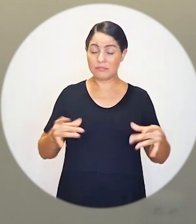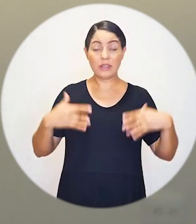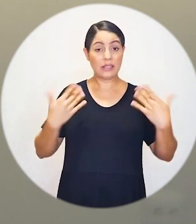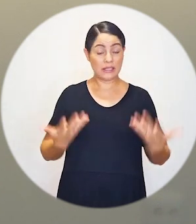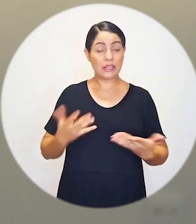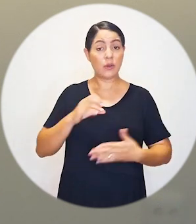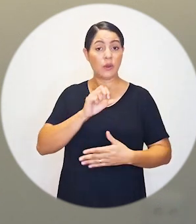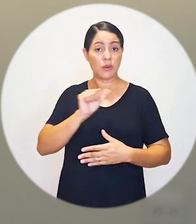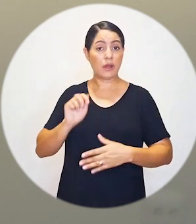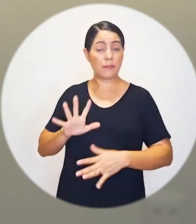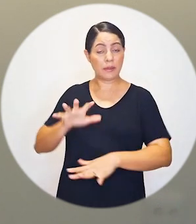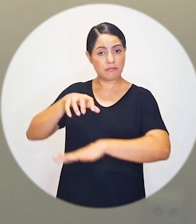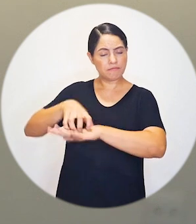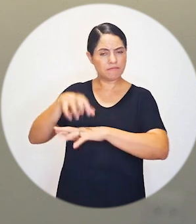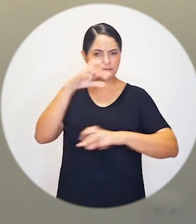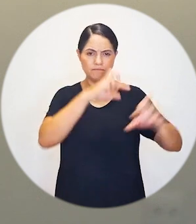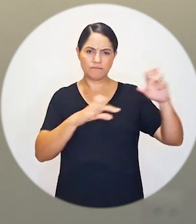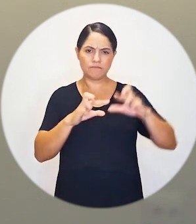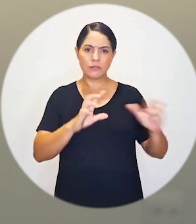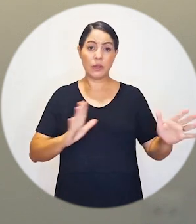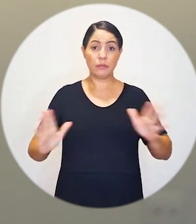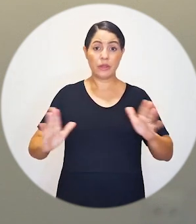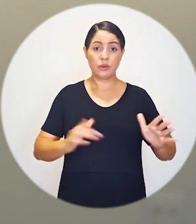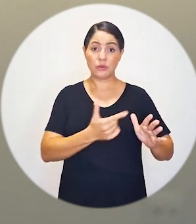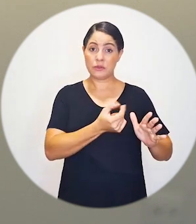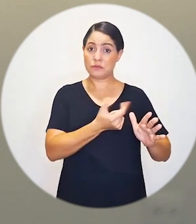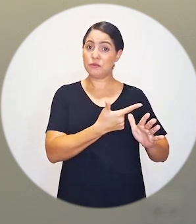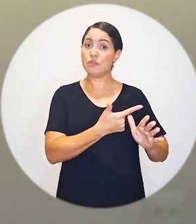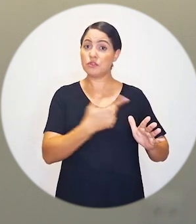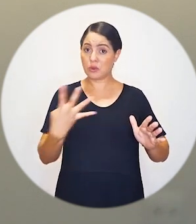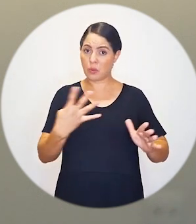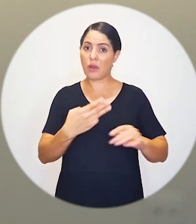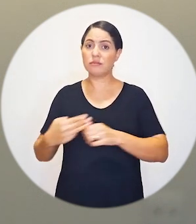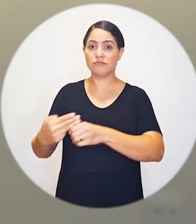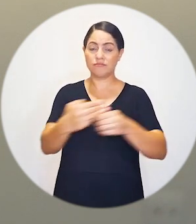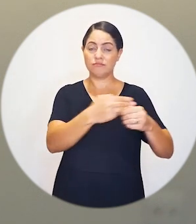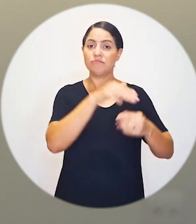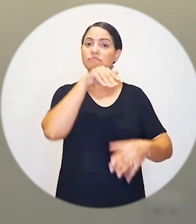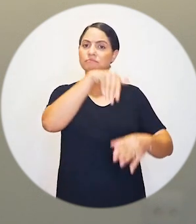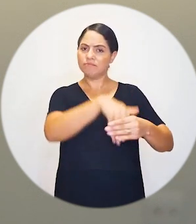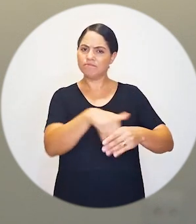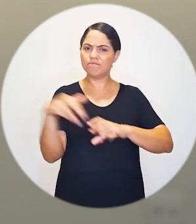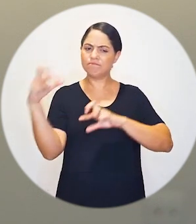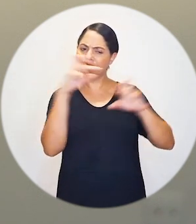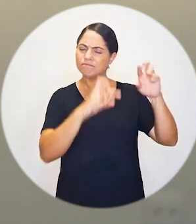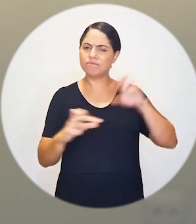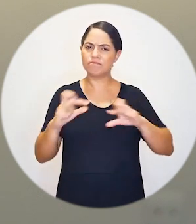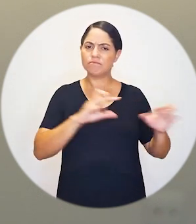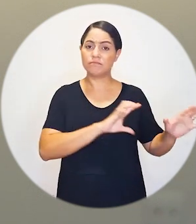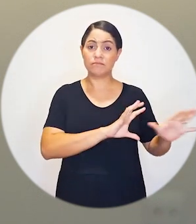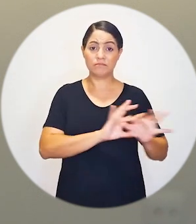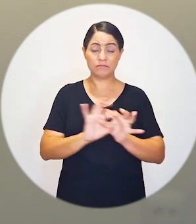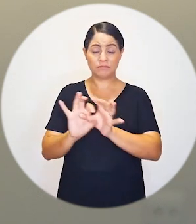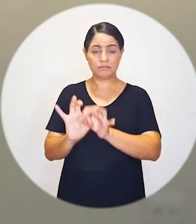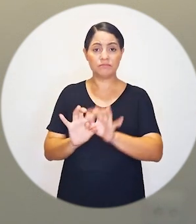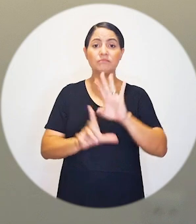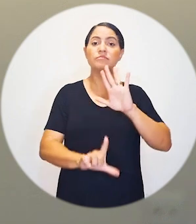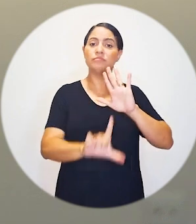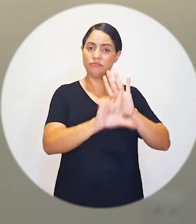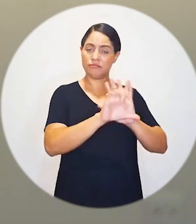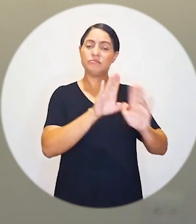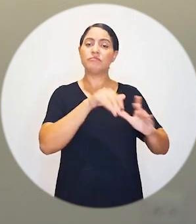Observatório Nacional das Eleições Municipais de 2024. A iniciativa é voltada à fiscalização e ao cumprimento